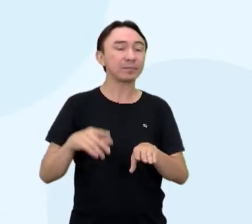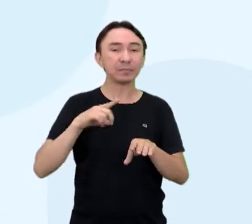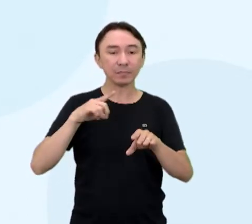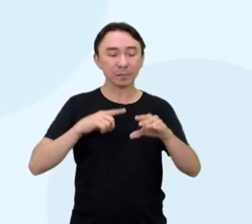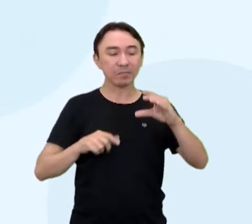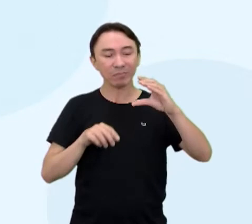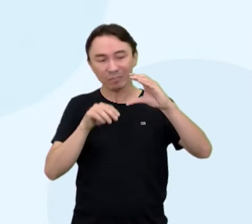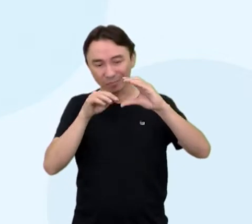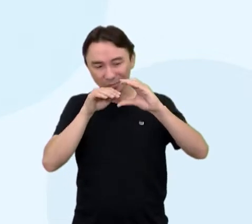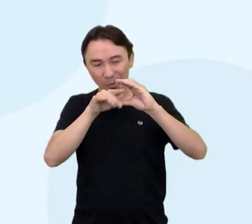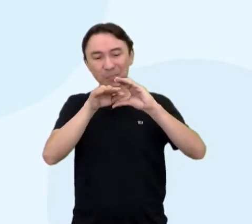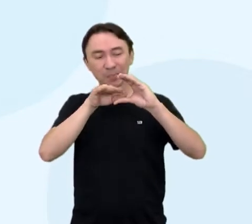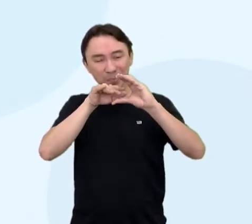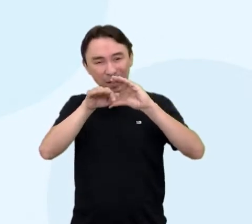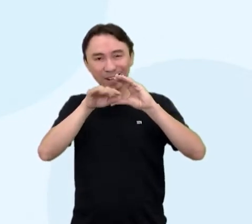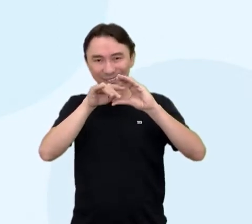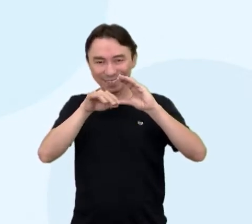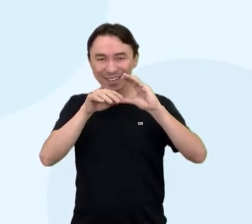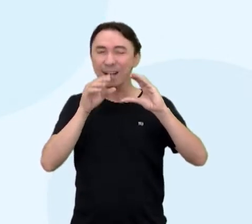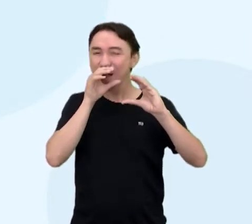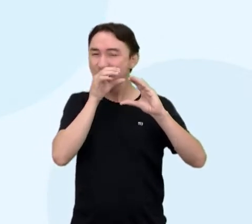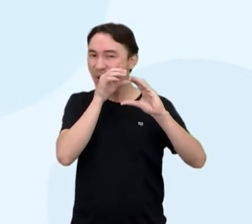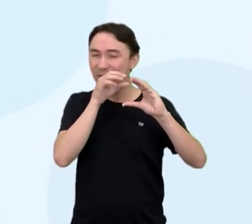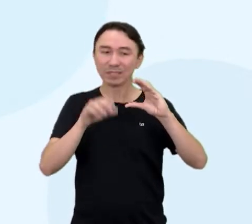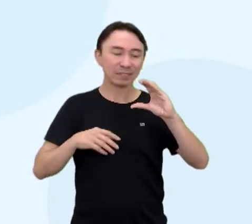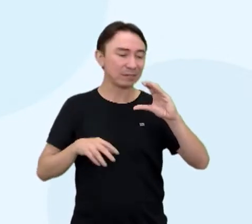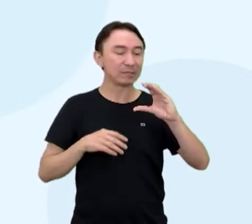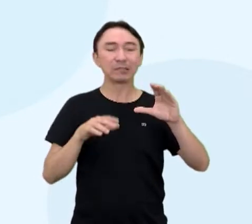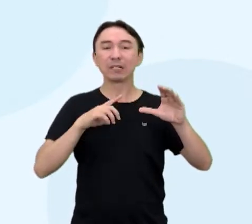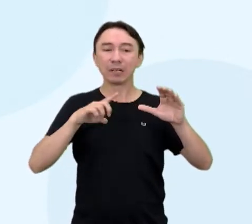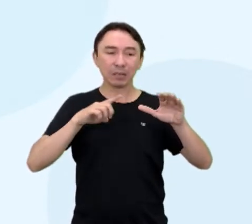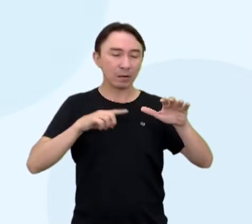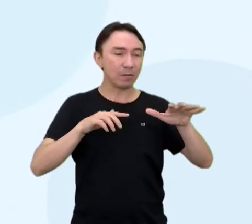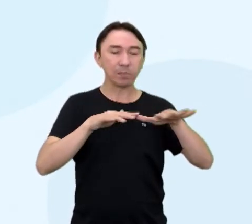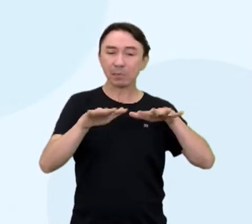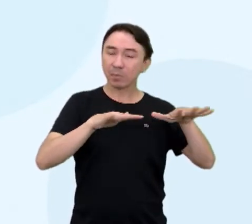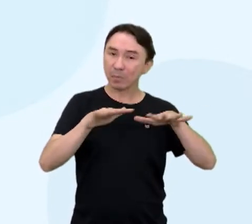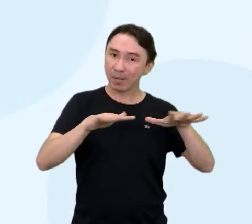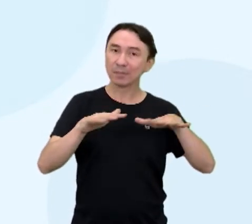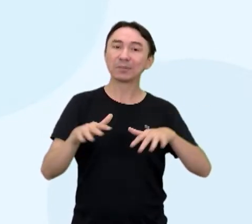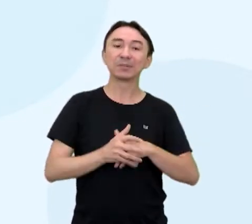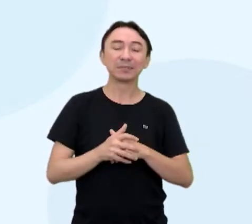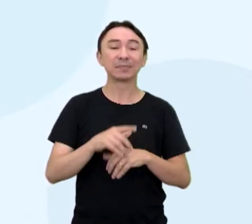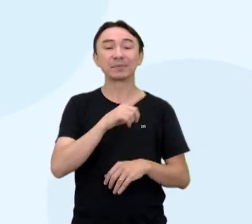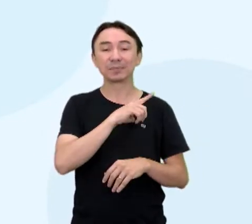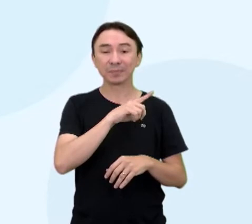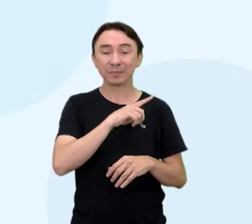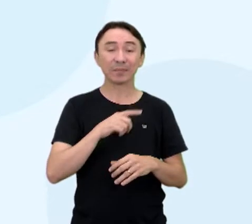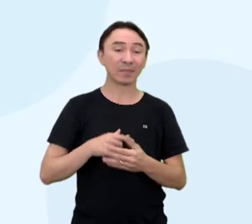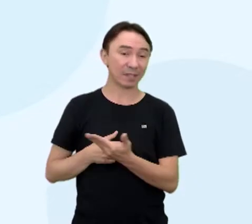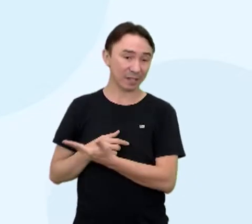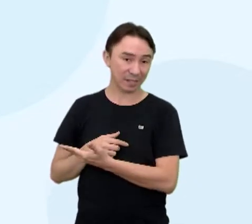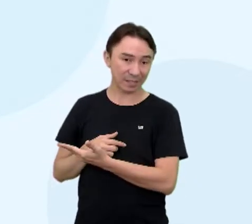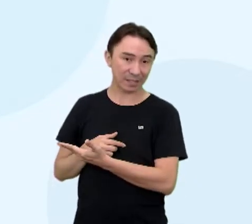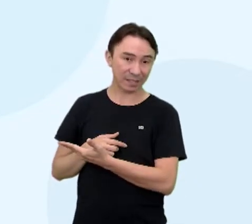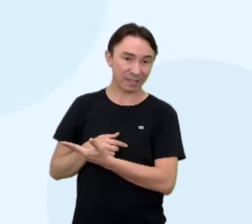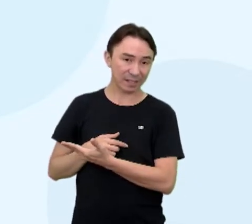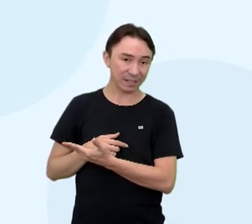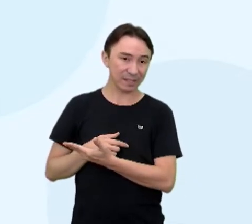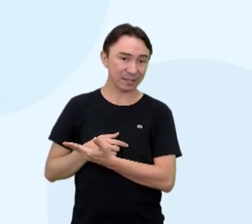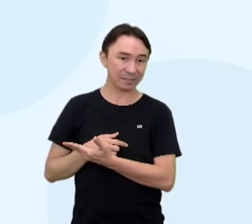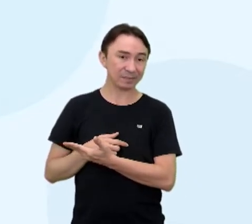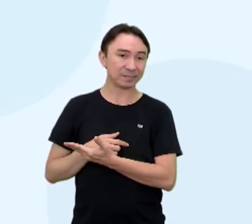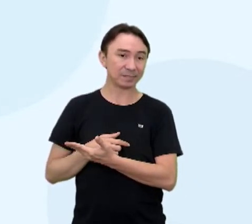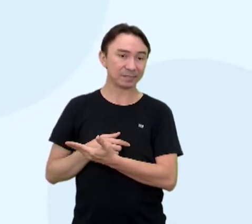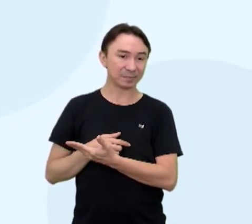2/3 desses movimentos aí, 2 a 3/4 aí dos terremotos ocorre aí nessas áreas